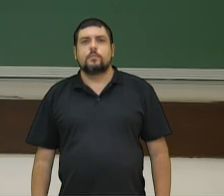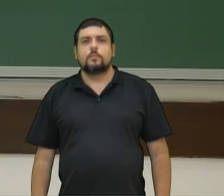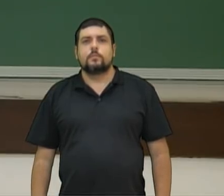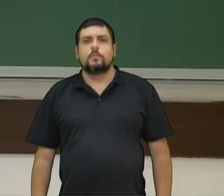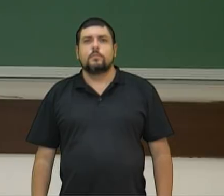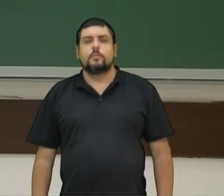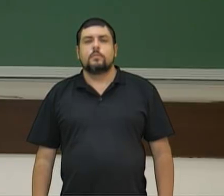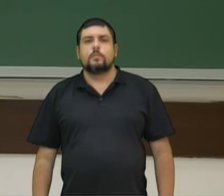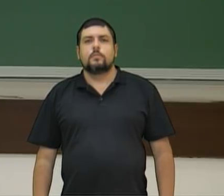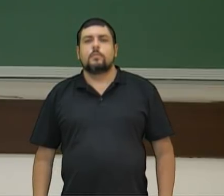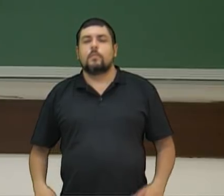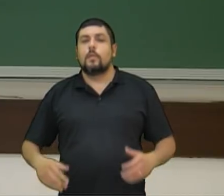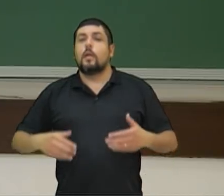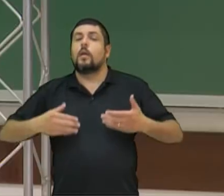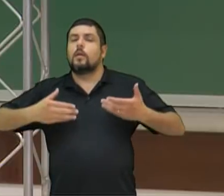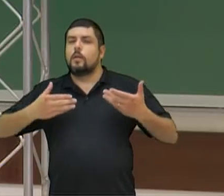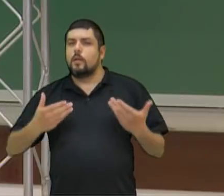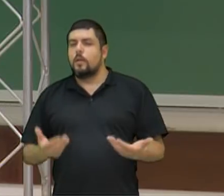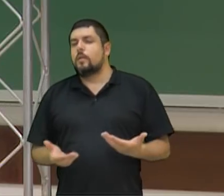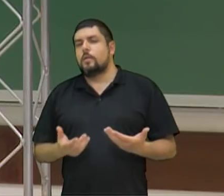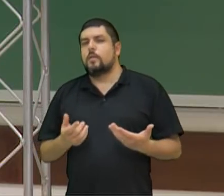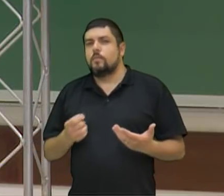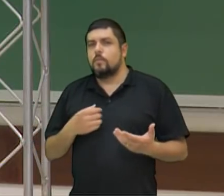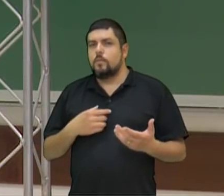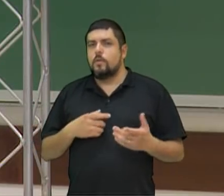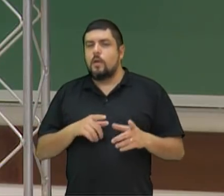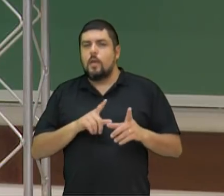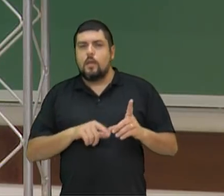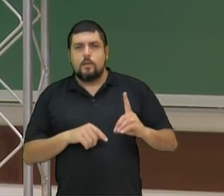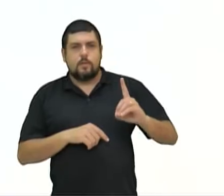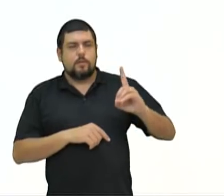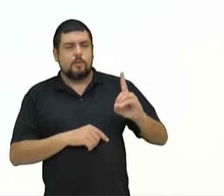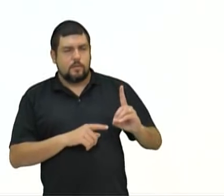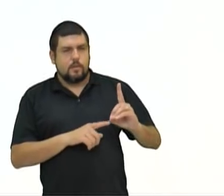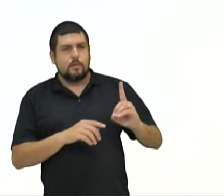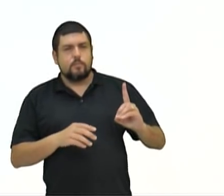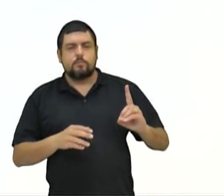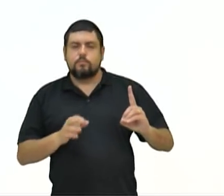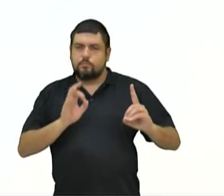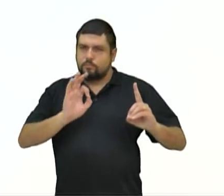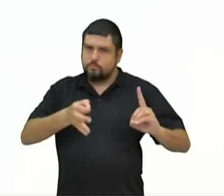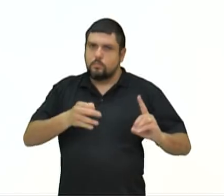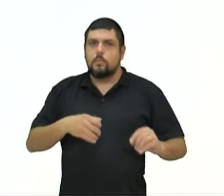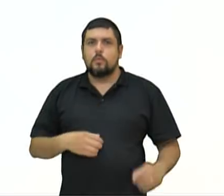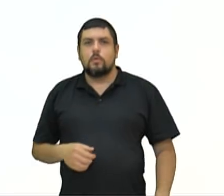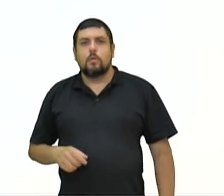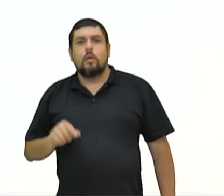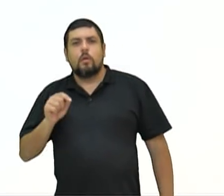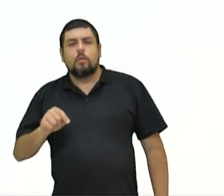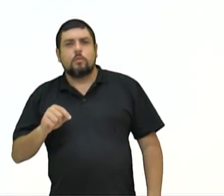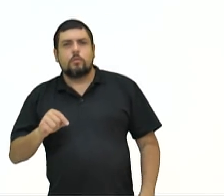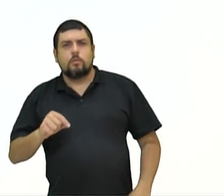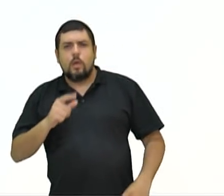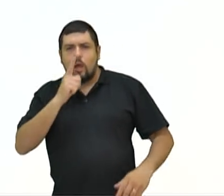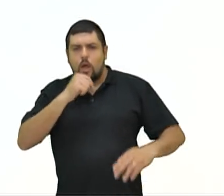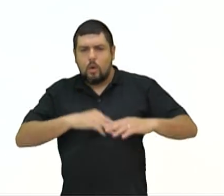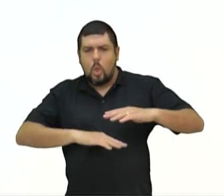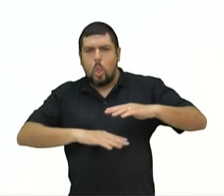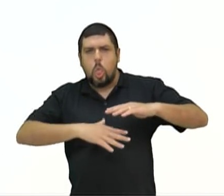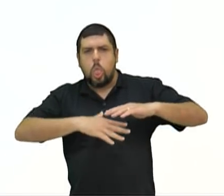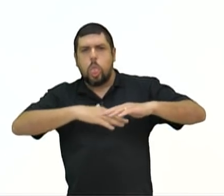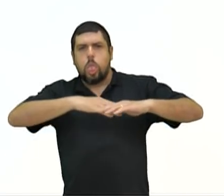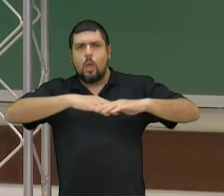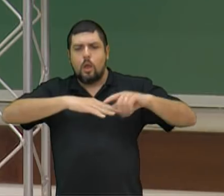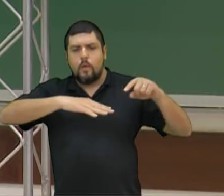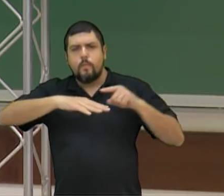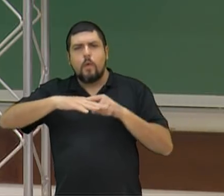Retornando então, galera, vamos ver quem marcou um X na letra D, parabéns, né? É o trocadilho alagam e alegam que provoca a